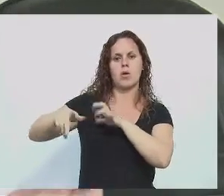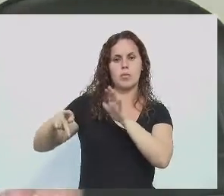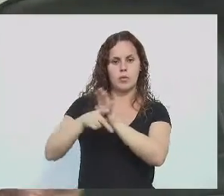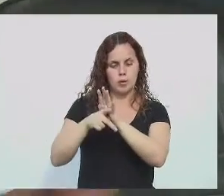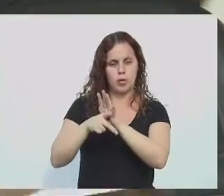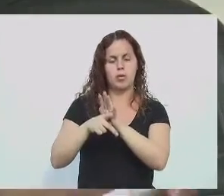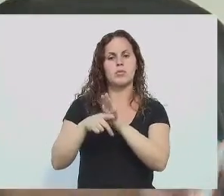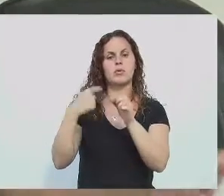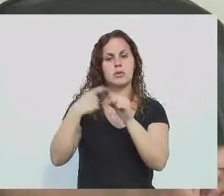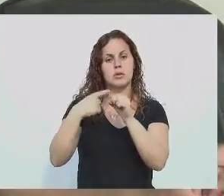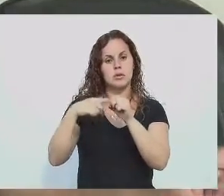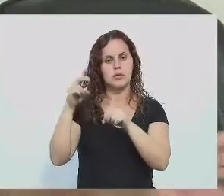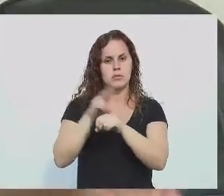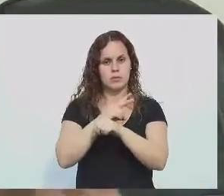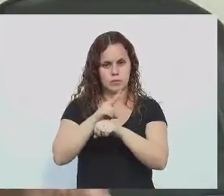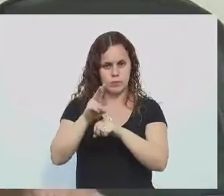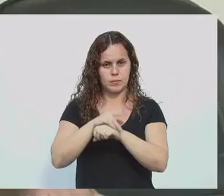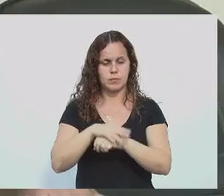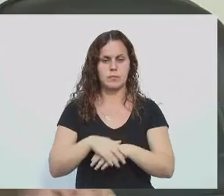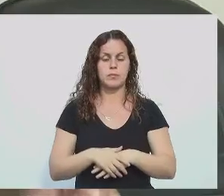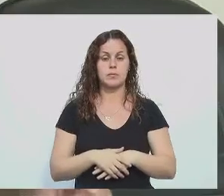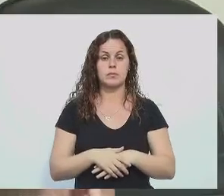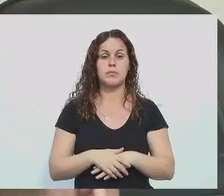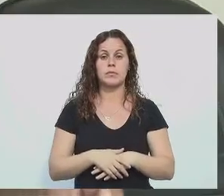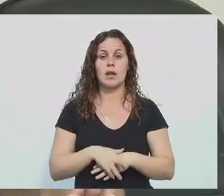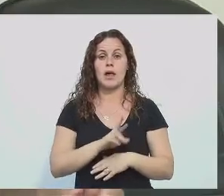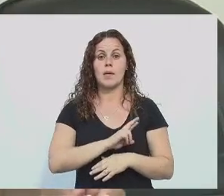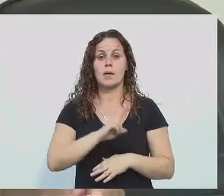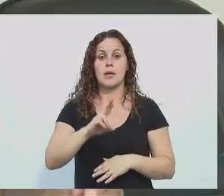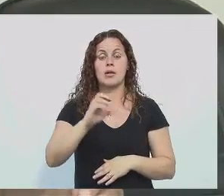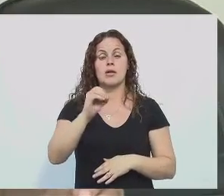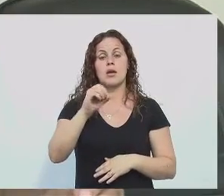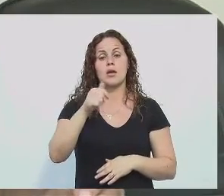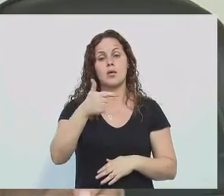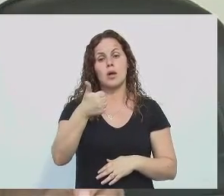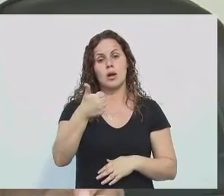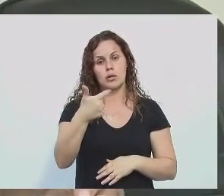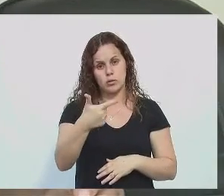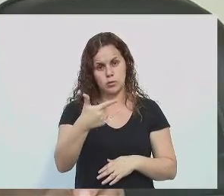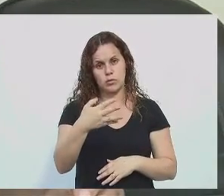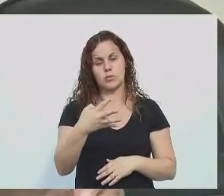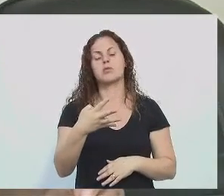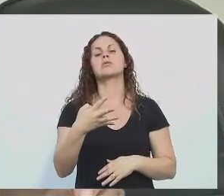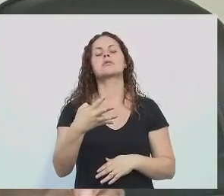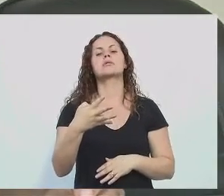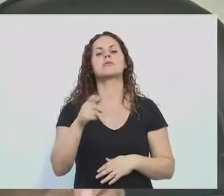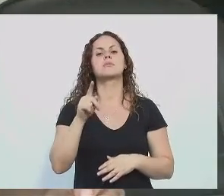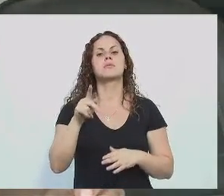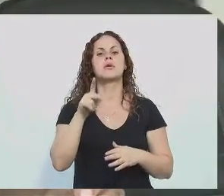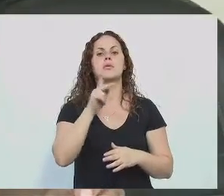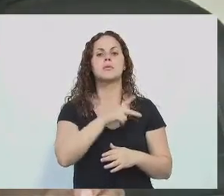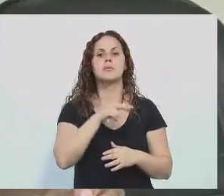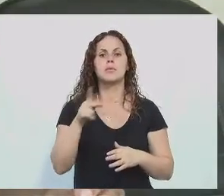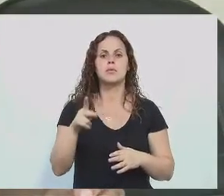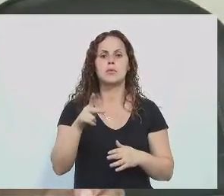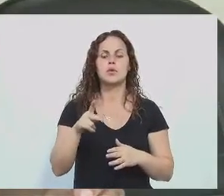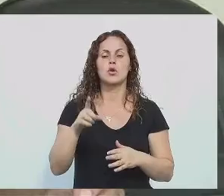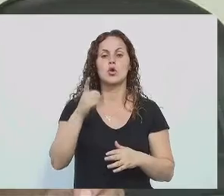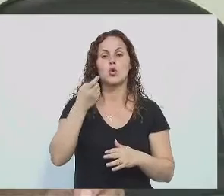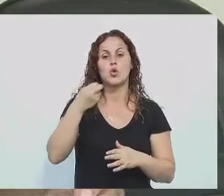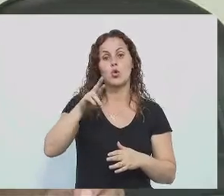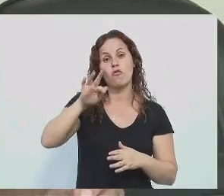de Viçosa. Representação 014 de 2020, excelentíssimo senhor Dr. Felipe